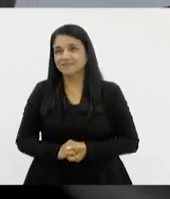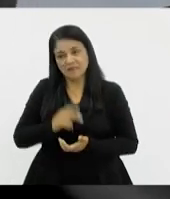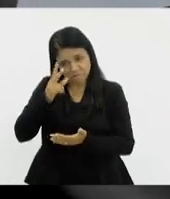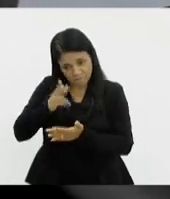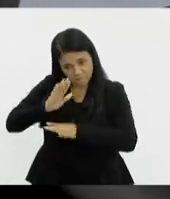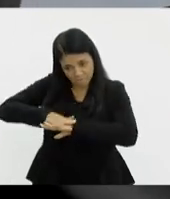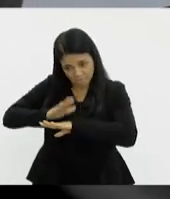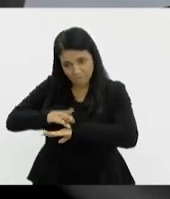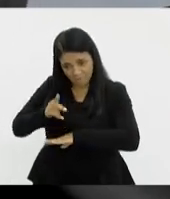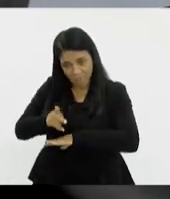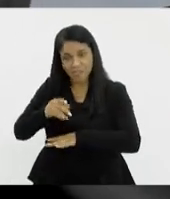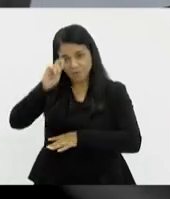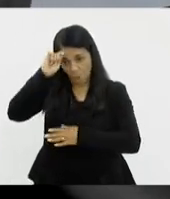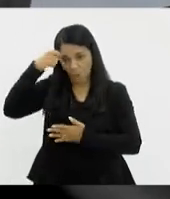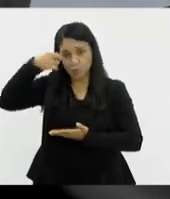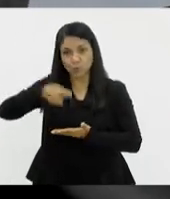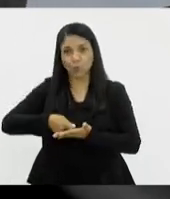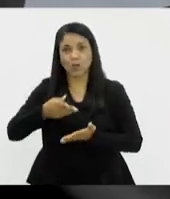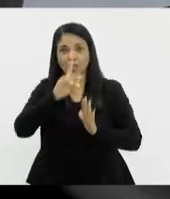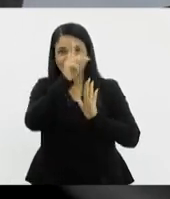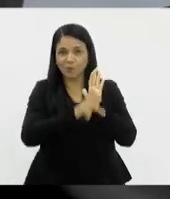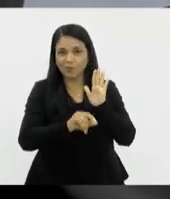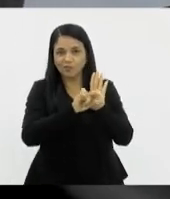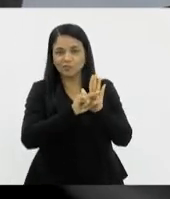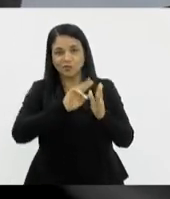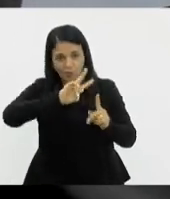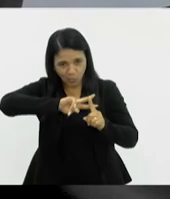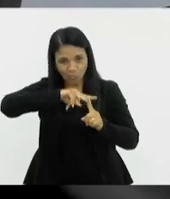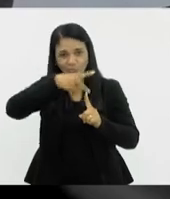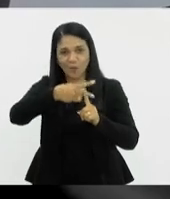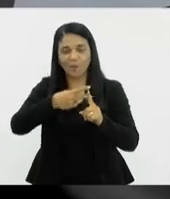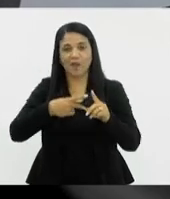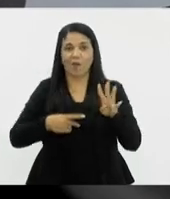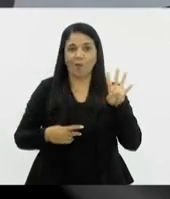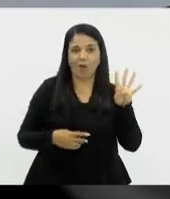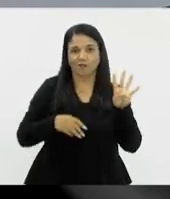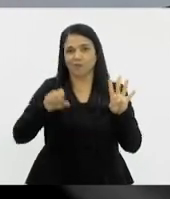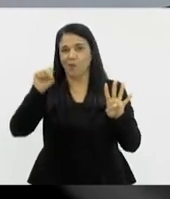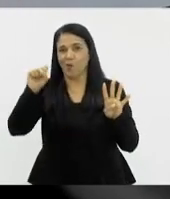fez a autocrítica que tem que dobrar o número de gotas. Né?